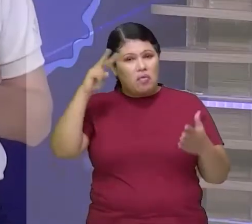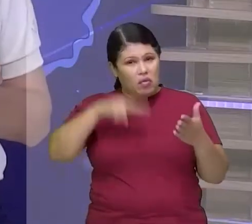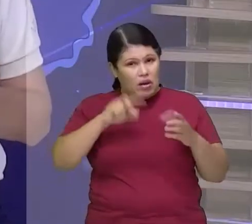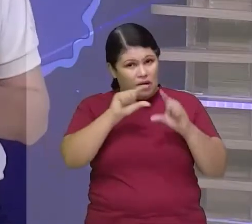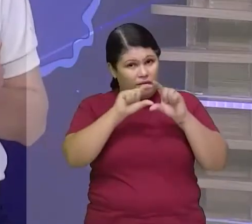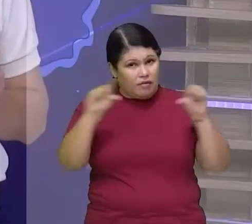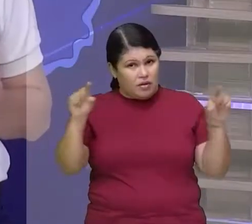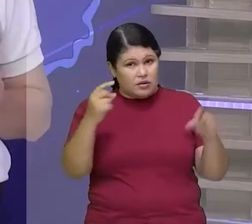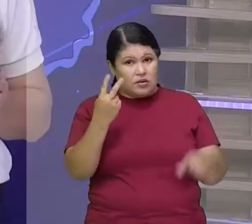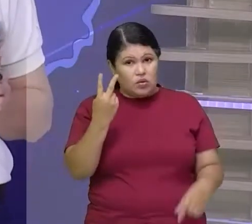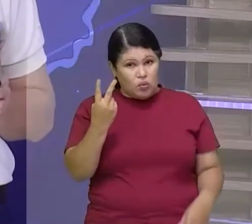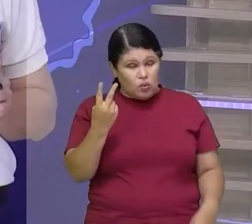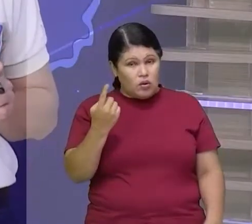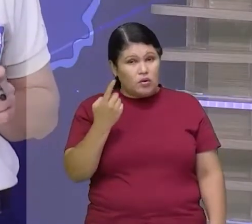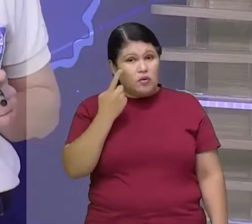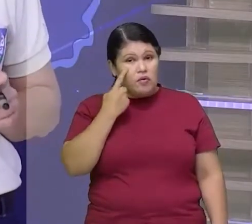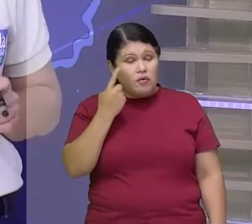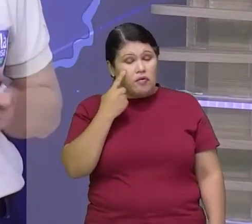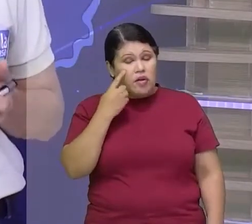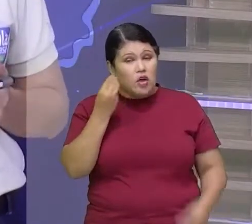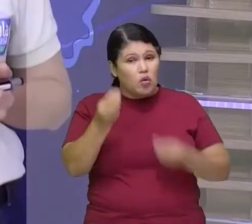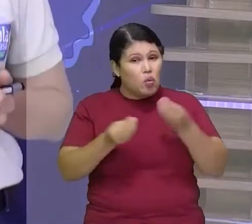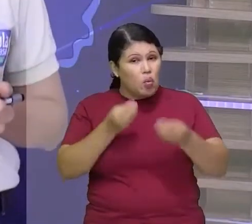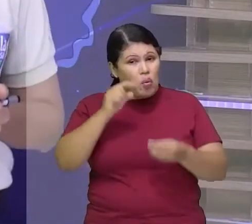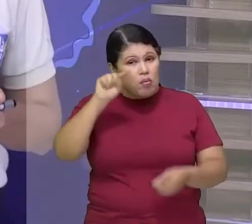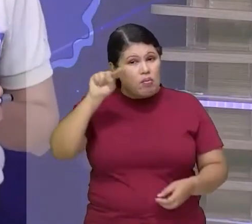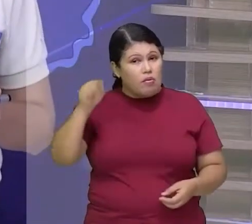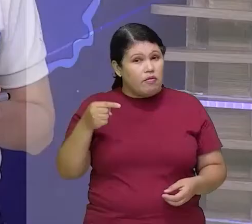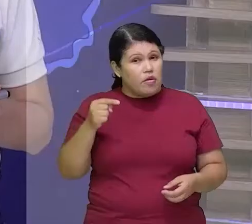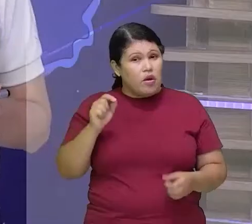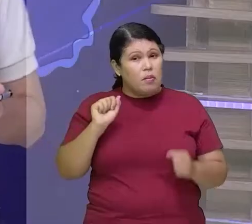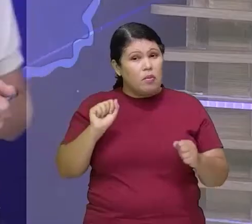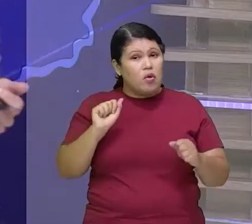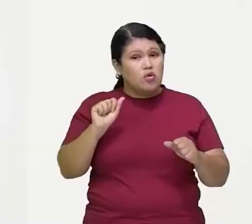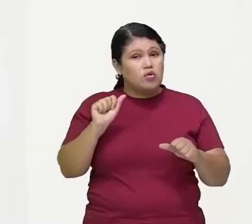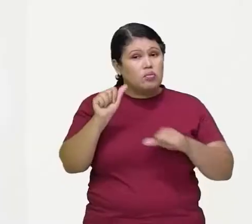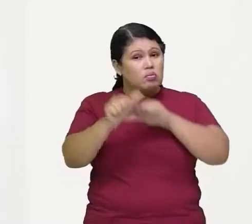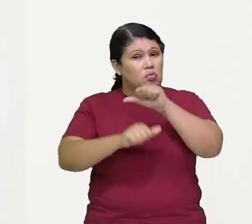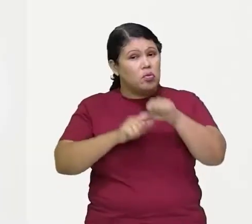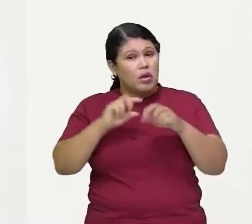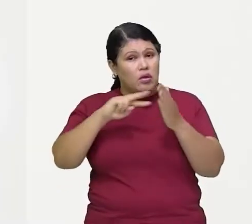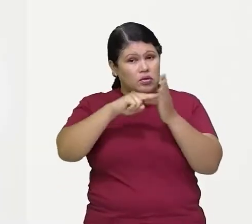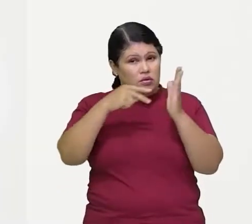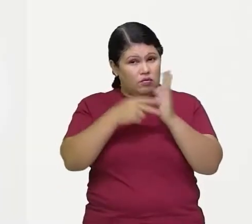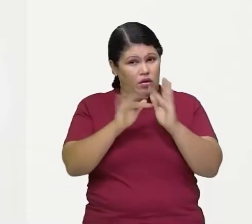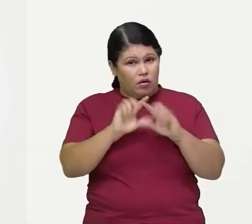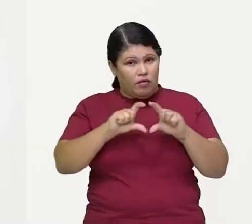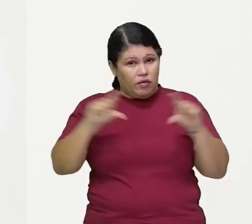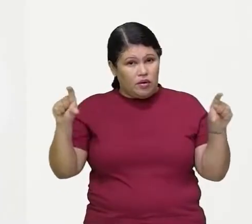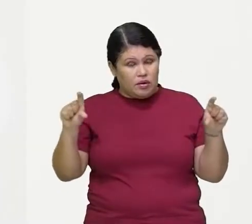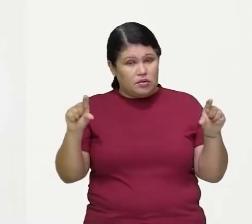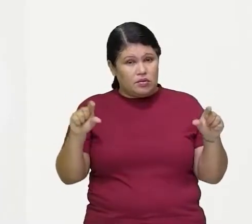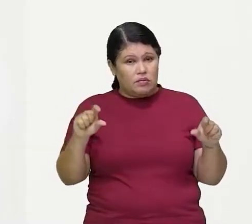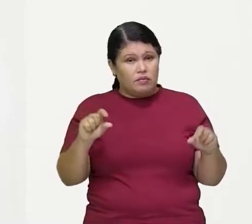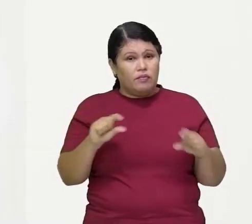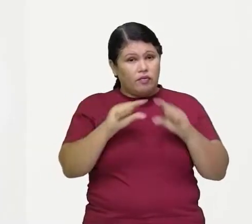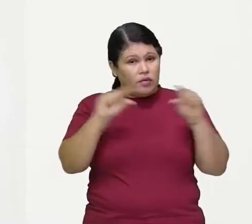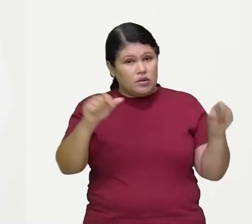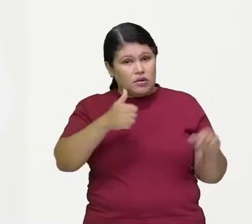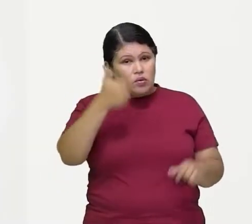para vocês. E aí vamos ver como ele compromete o significado das frases. Frase